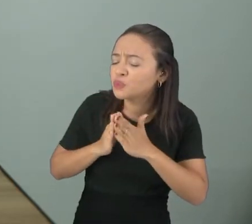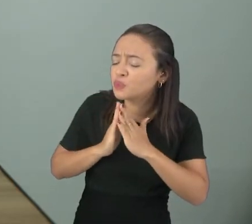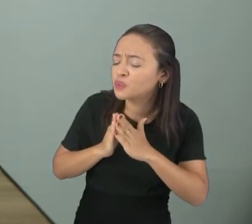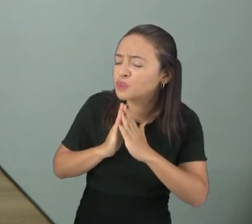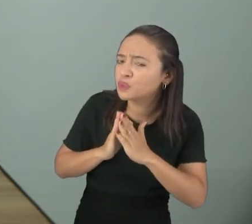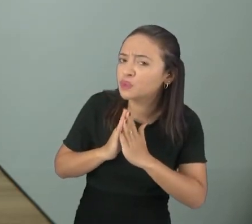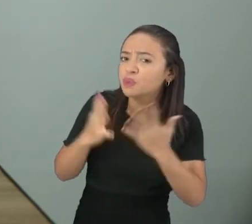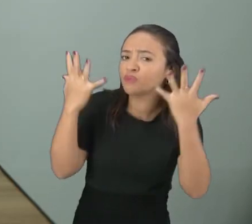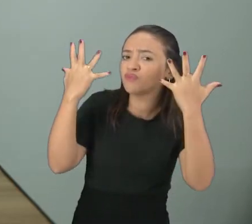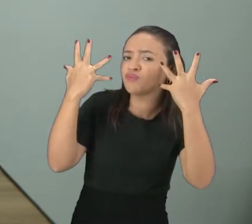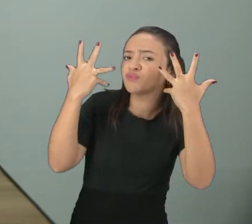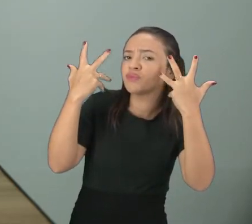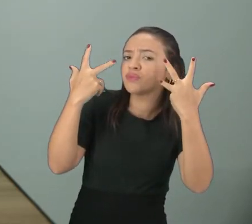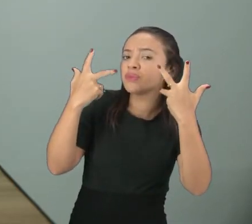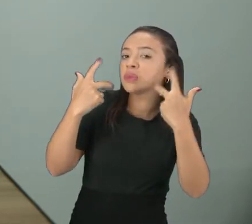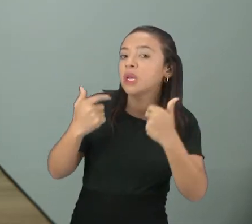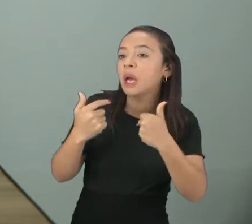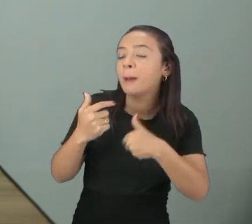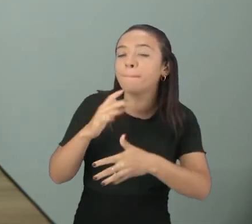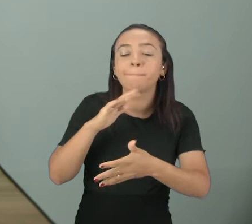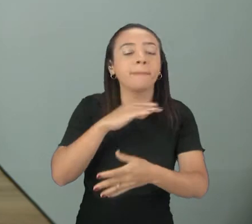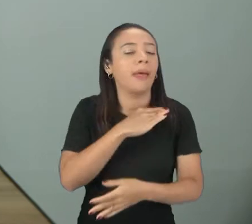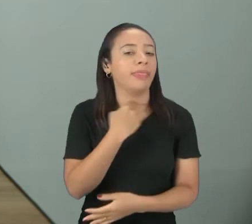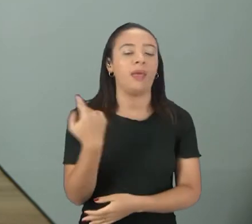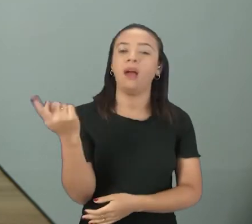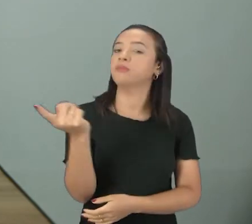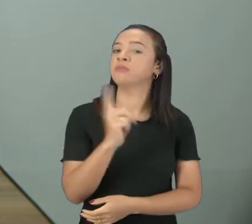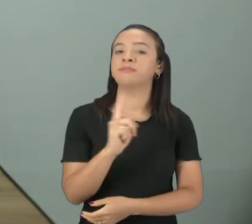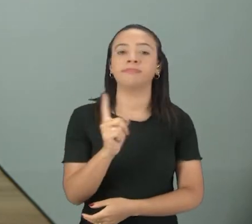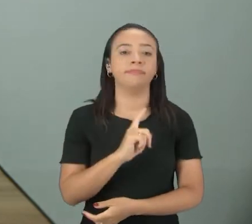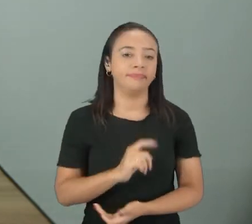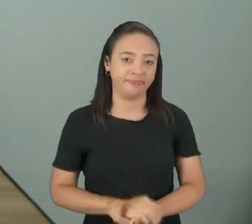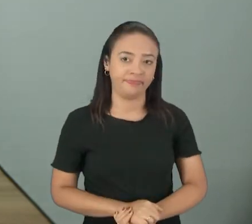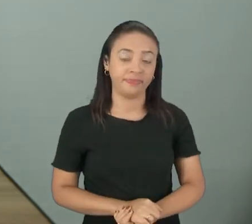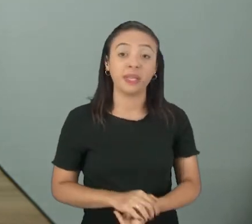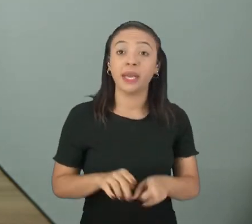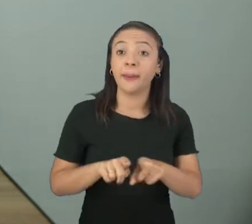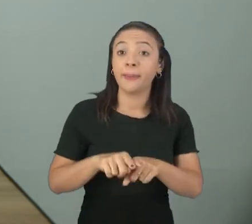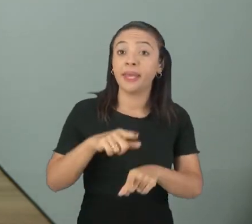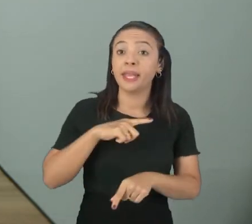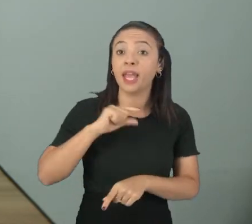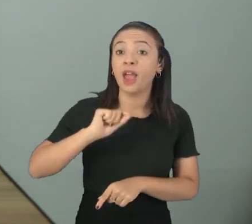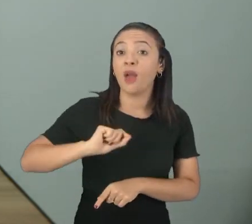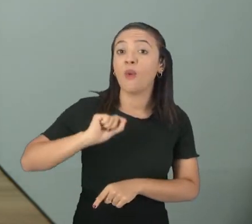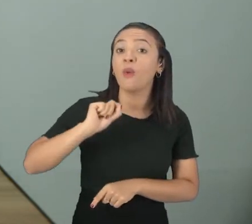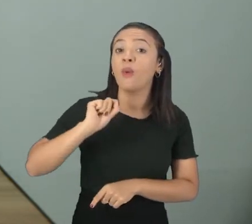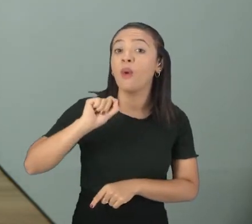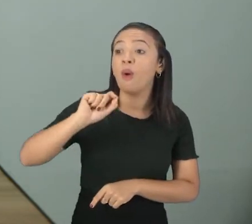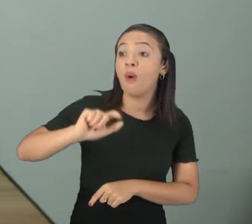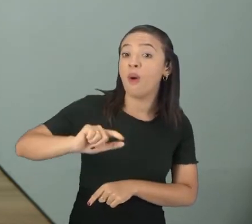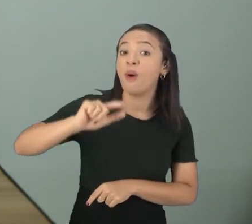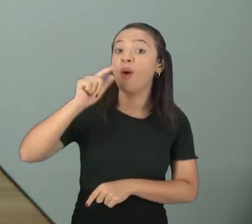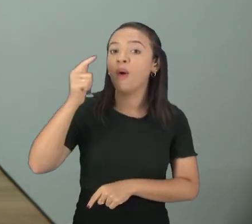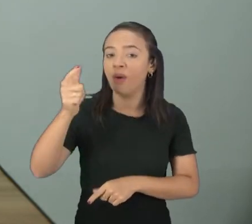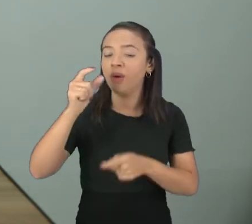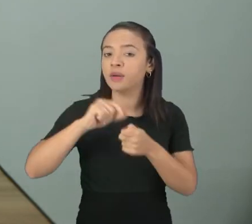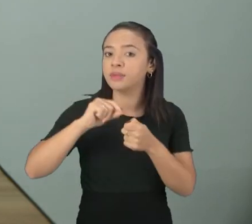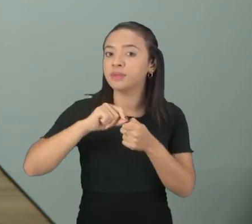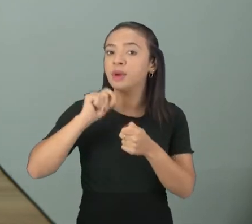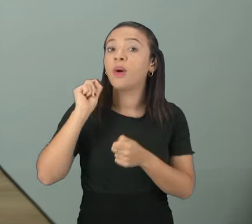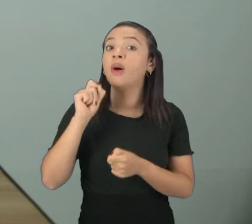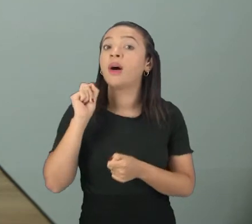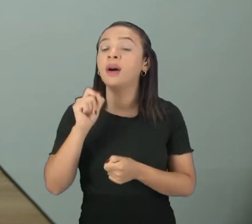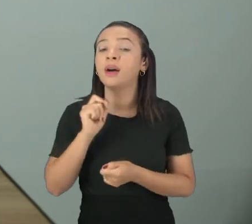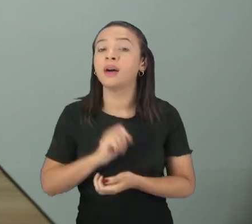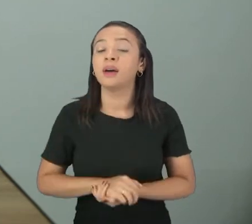implorou que o leão desistisse de esmagá-lo, né? E também nós temos uma outra ação aqui também, que nós podemos destacar,